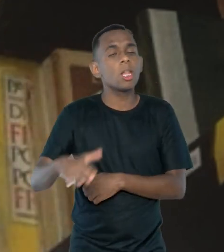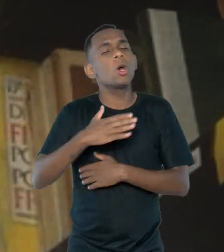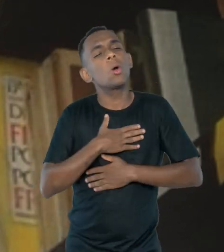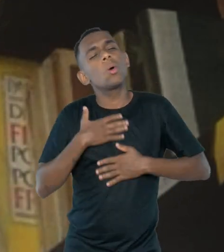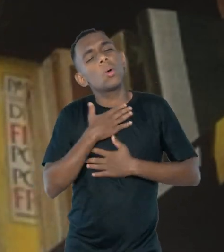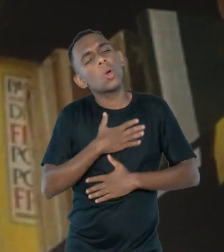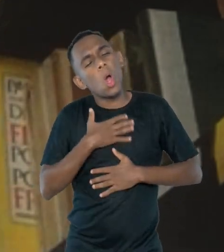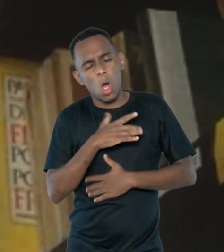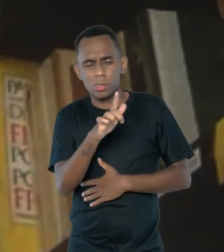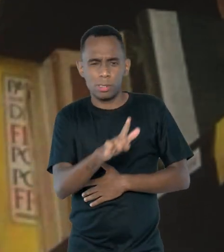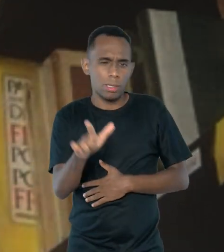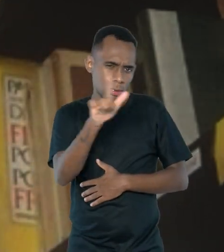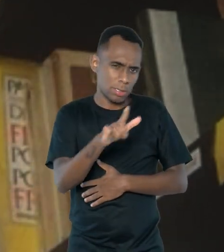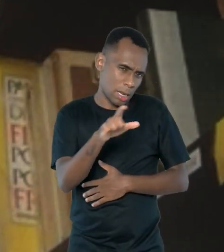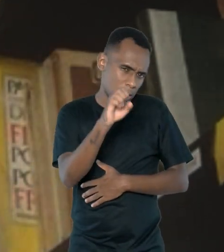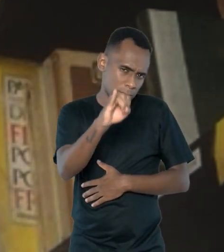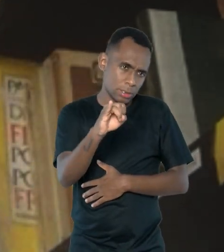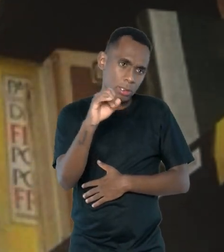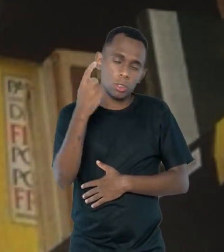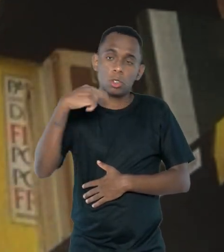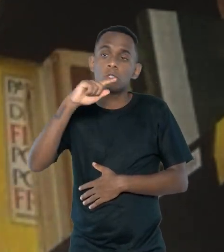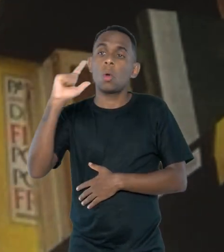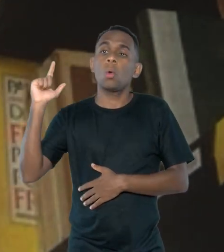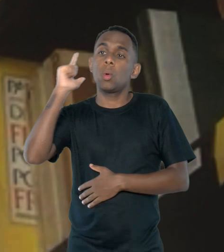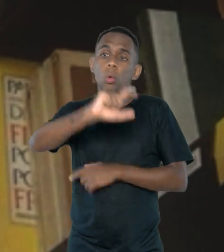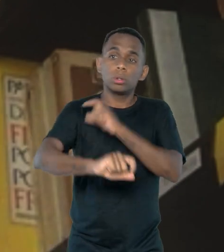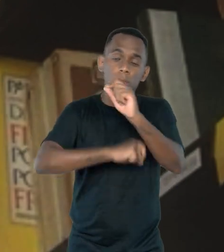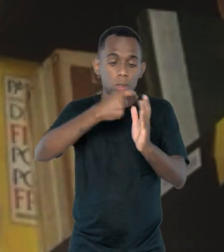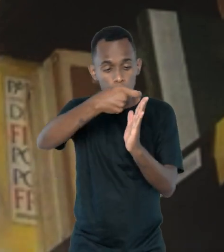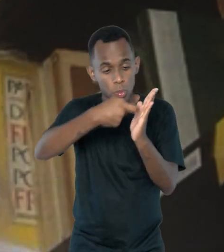de literatura, se a gente consegue levar o